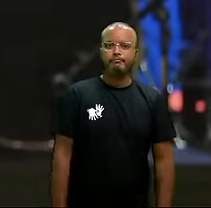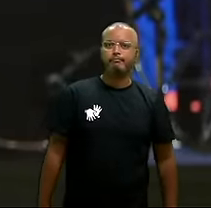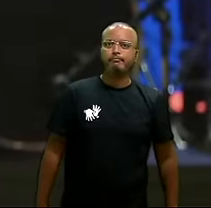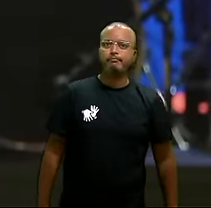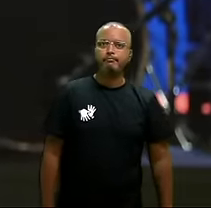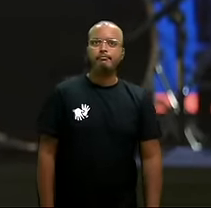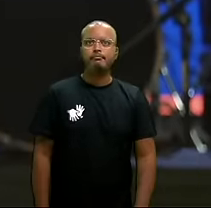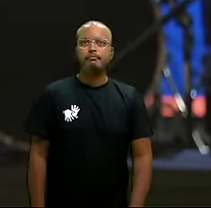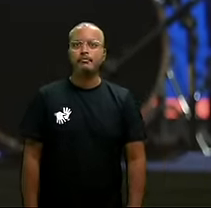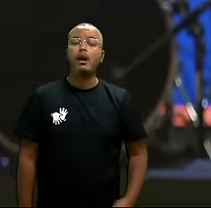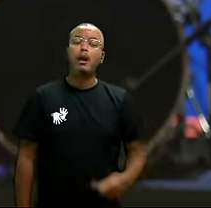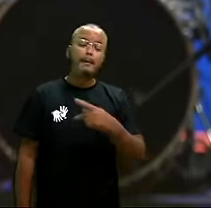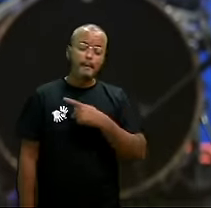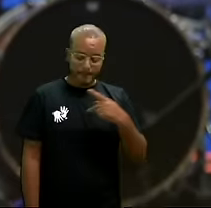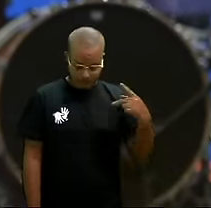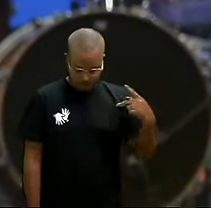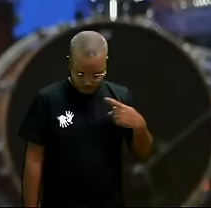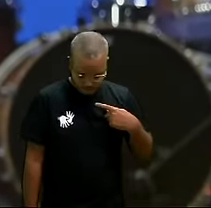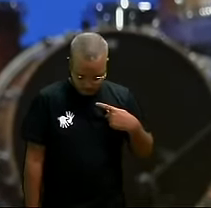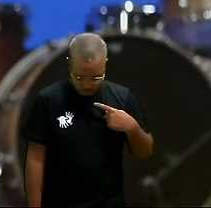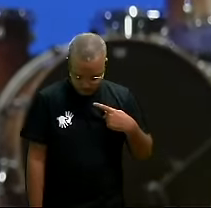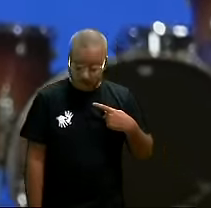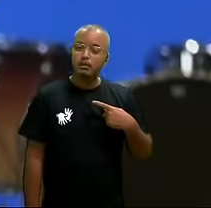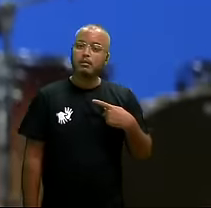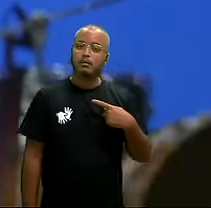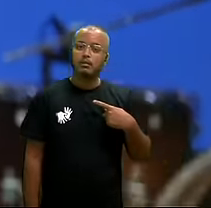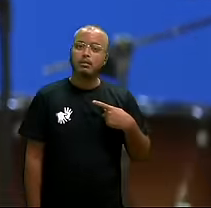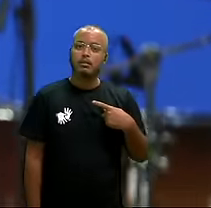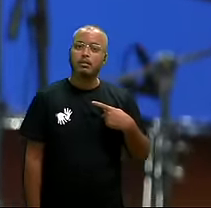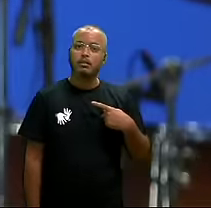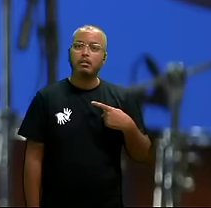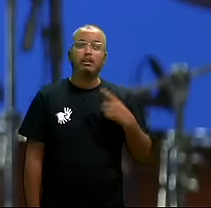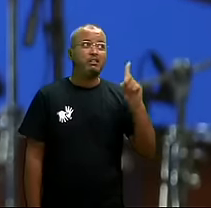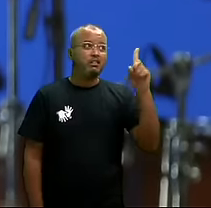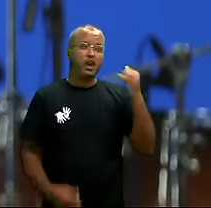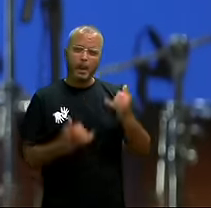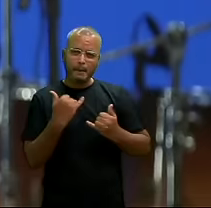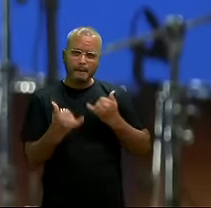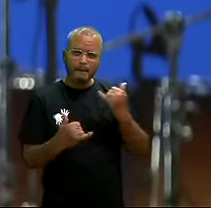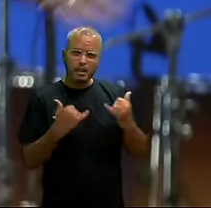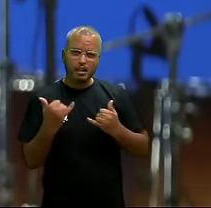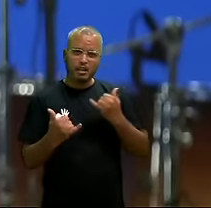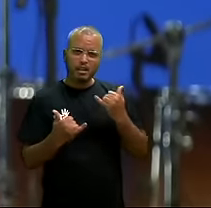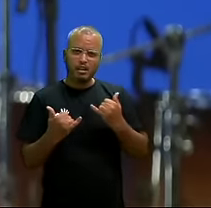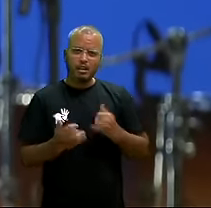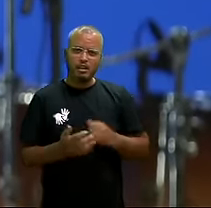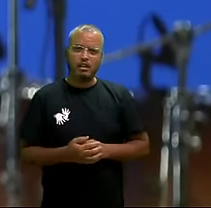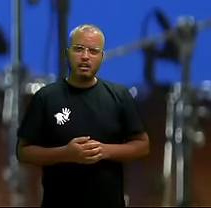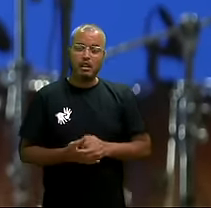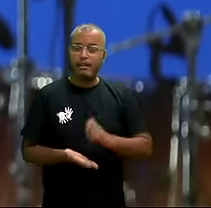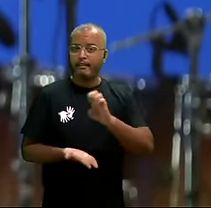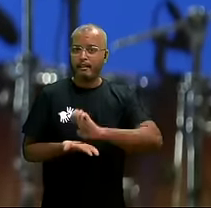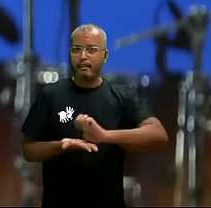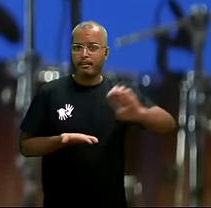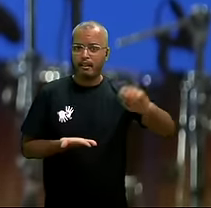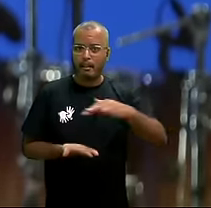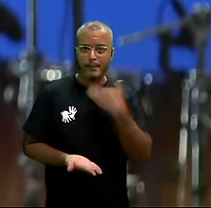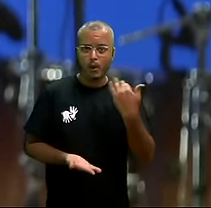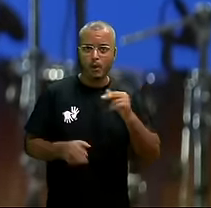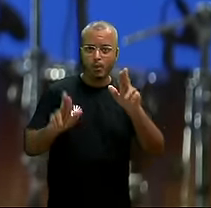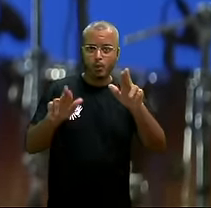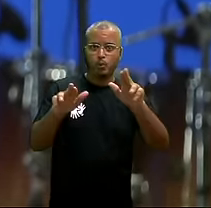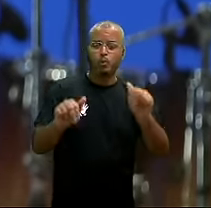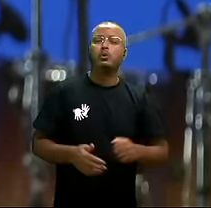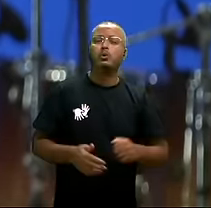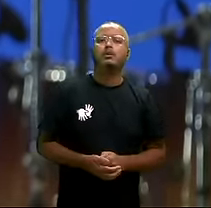Ei, pastor, para que esse negócio de dizer que Deus tem senso de humor. Ah, não tem não? Elias nunca morreu, meu amigo. Como é que